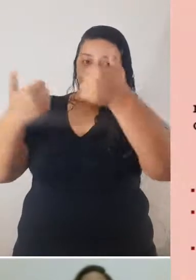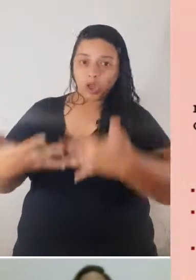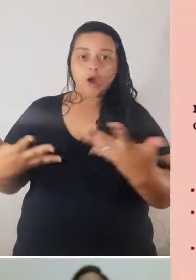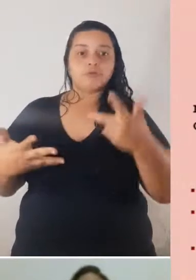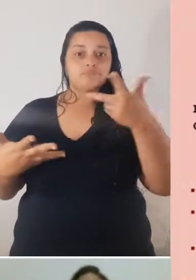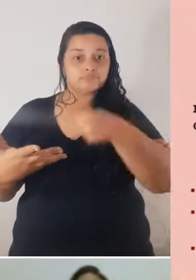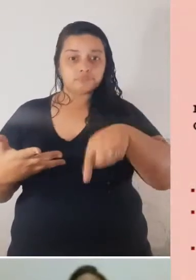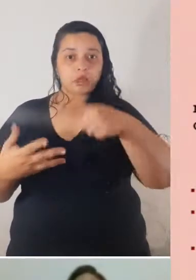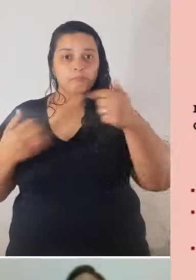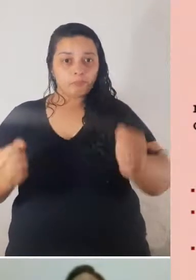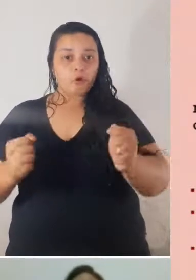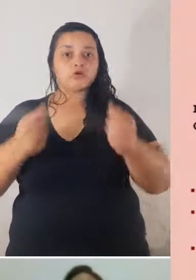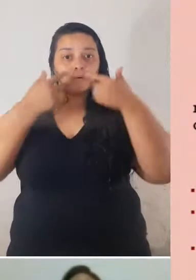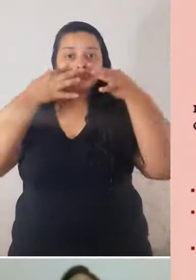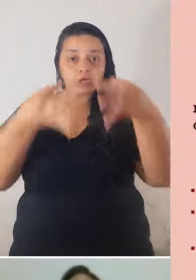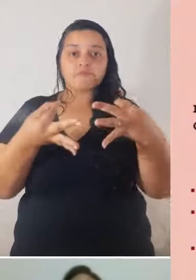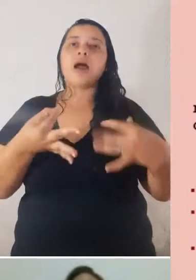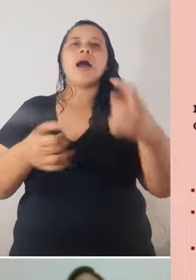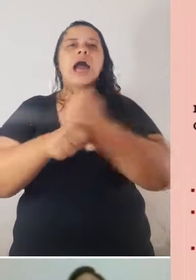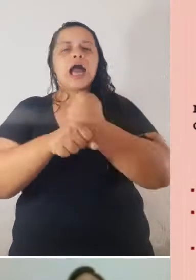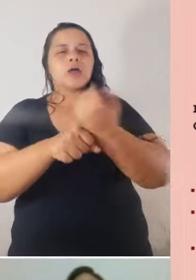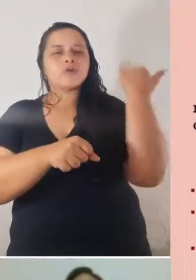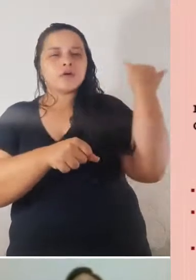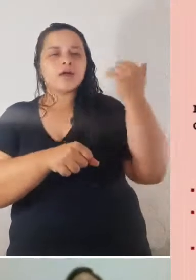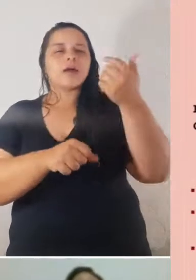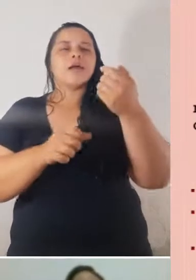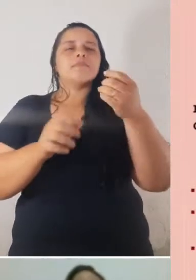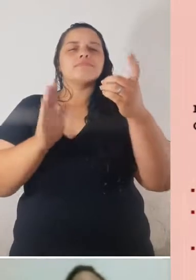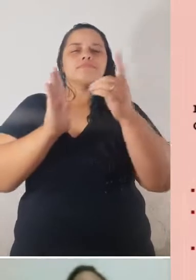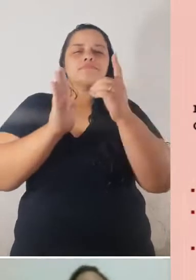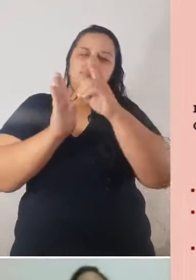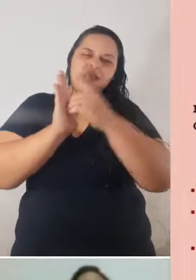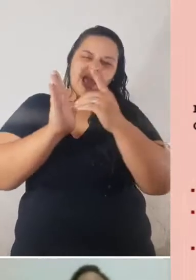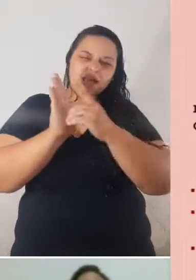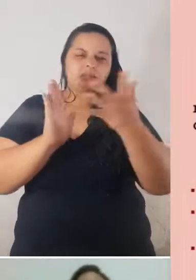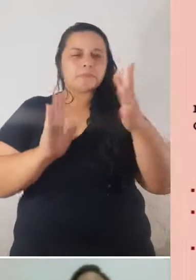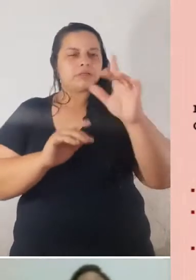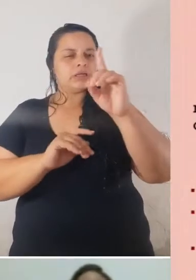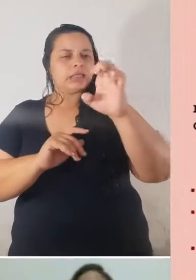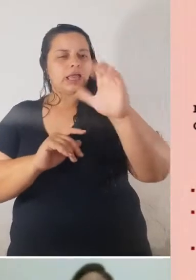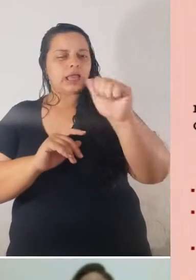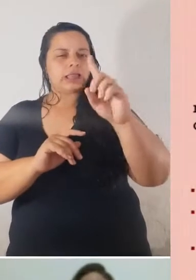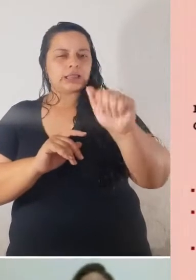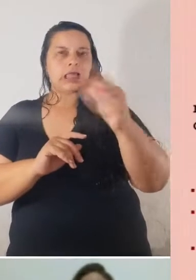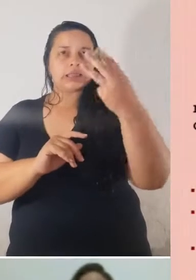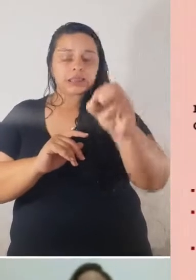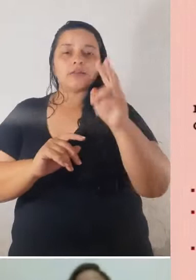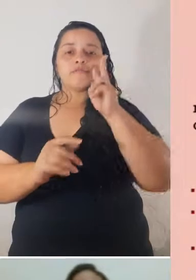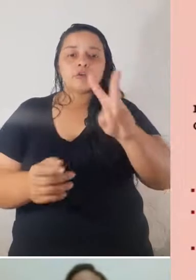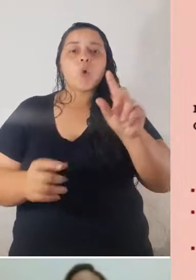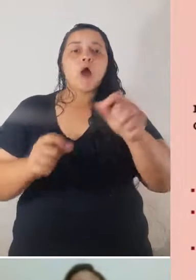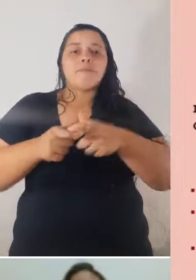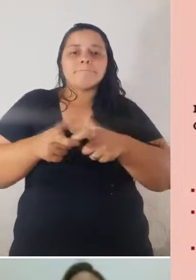os últimos anos da década de 30 vai ser marcado pelo crescimento do autoritarismo no governo Vargas.